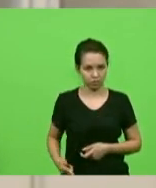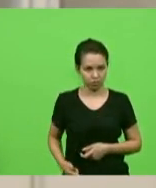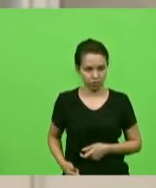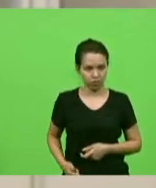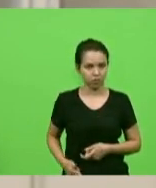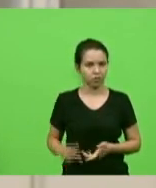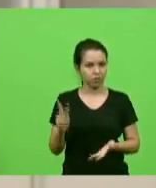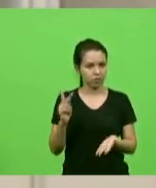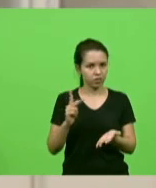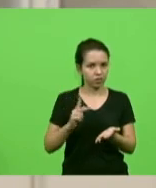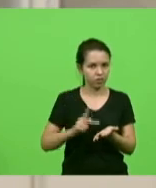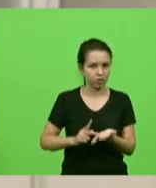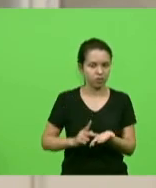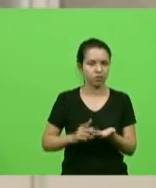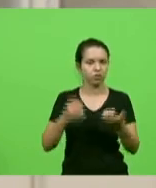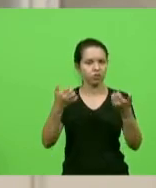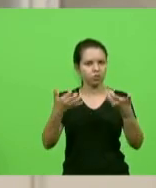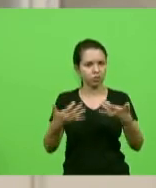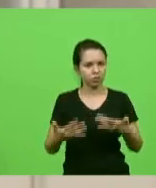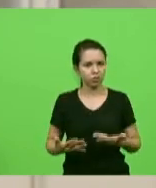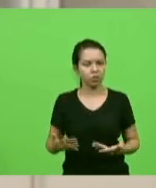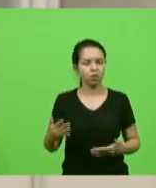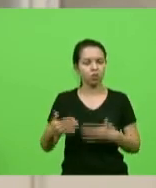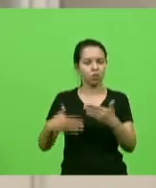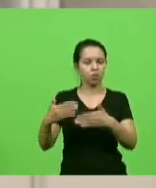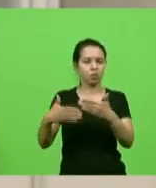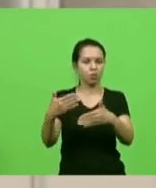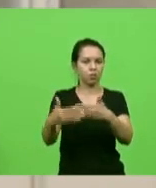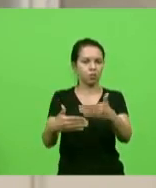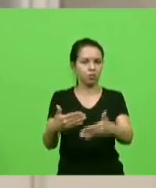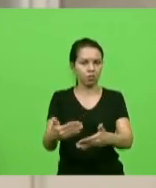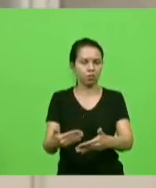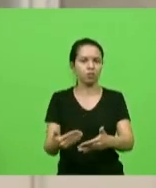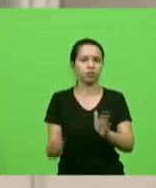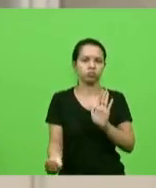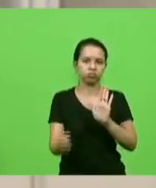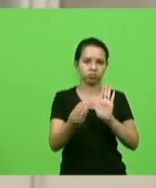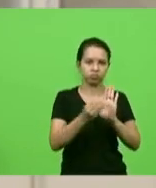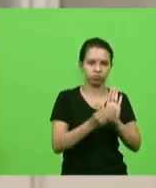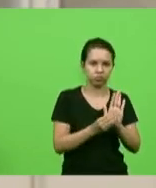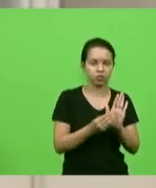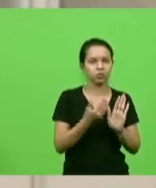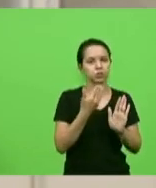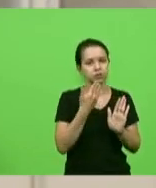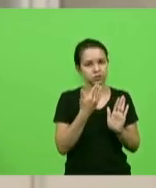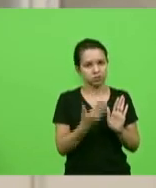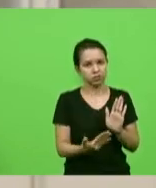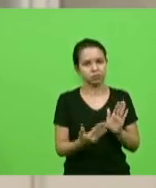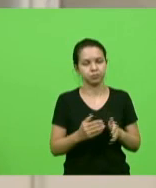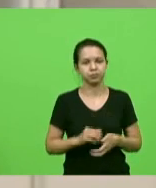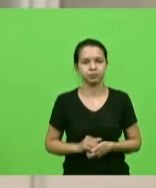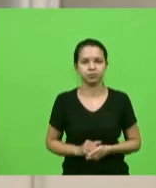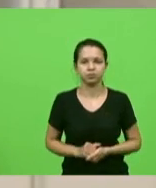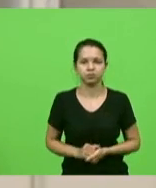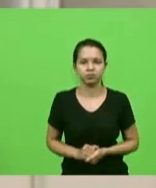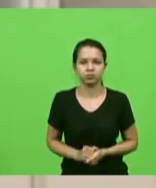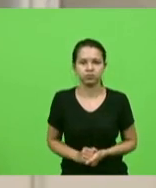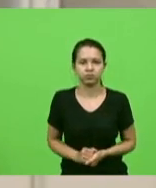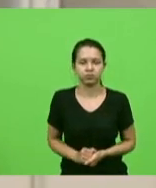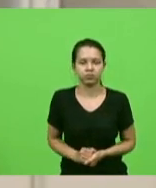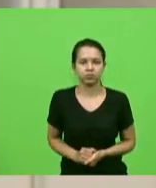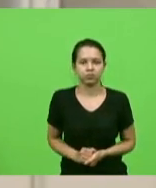de fato formalizou o dias depois por meio de ofício formalizou esse essa solicitação e